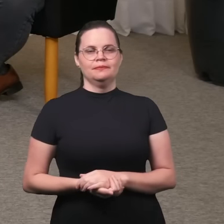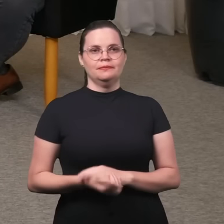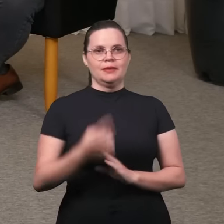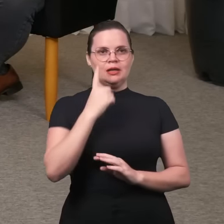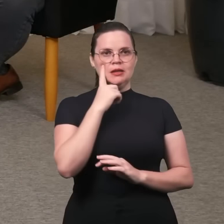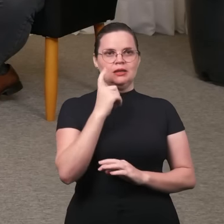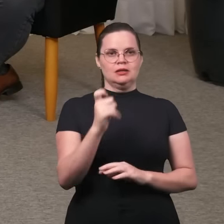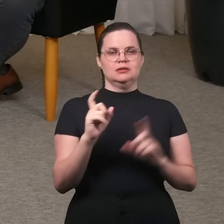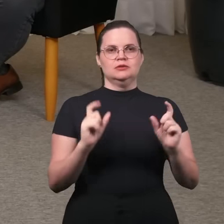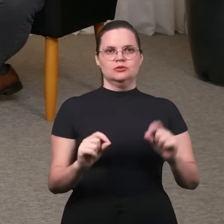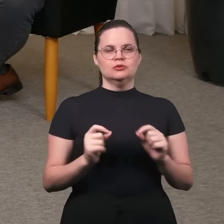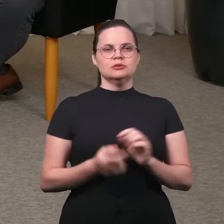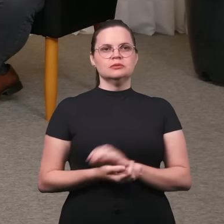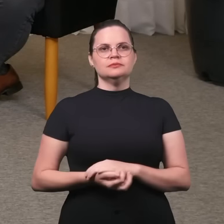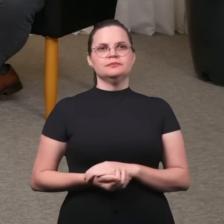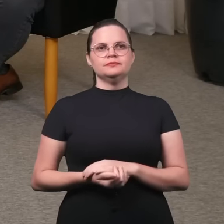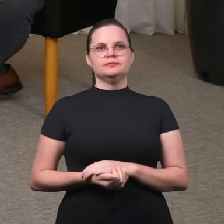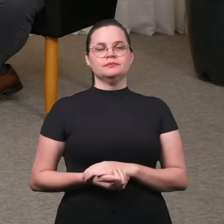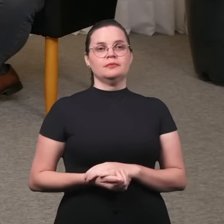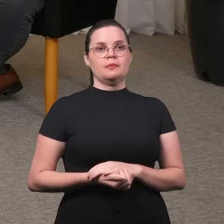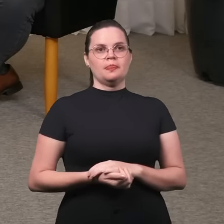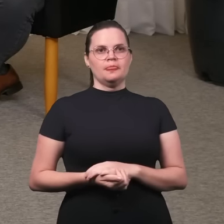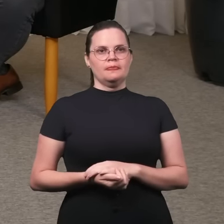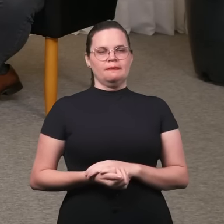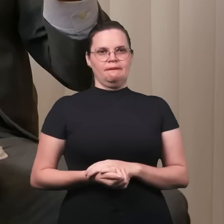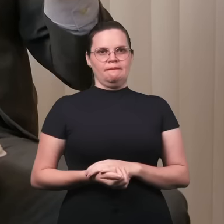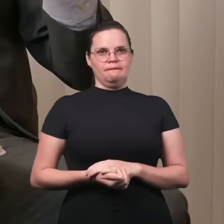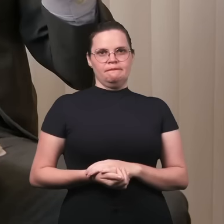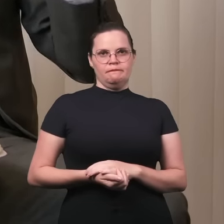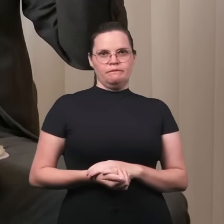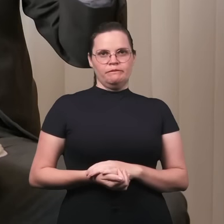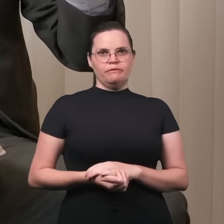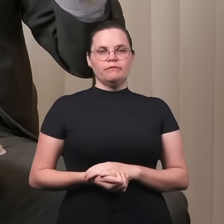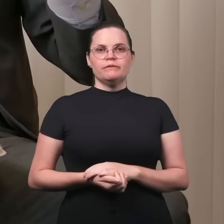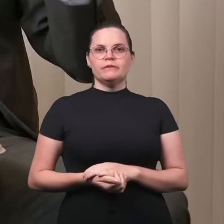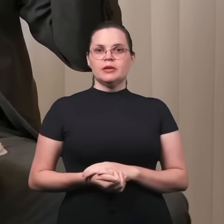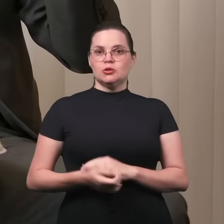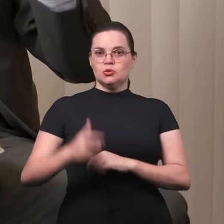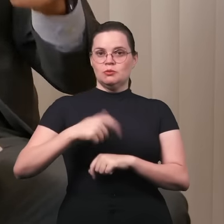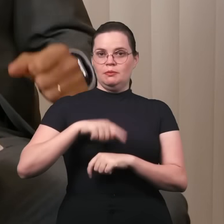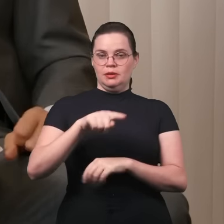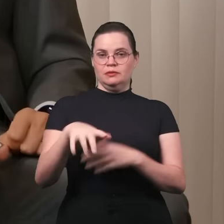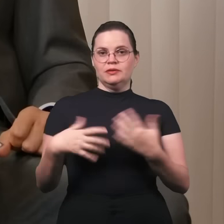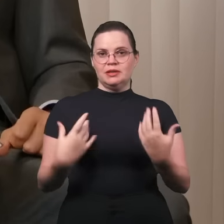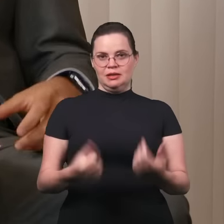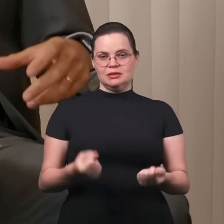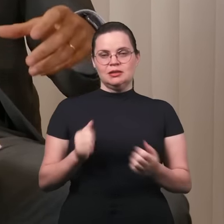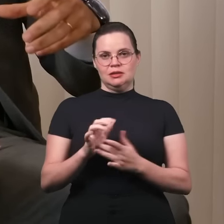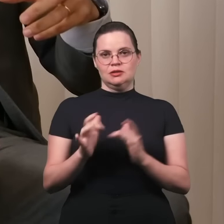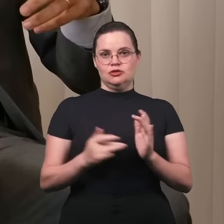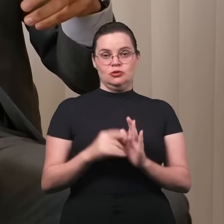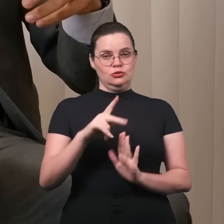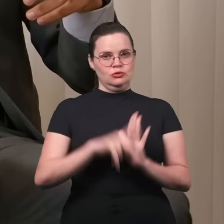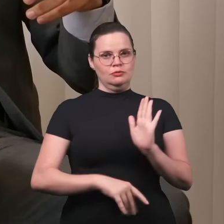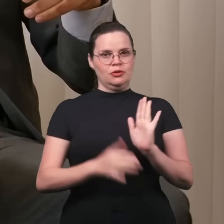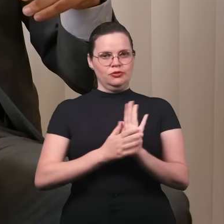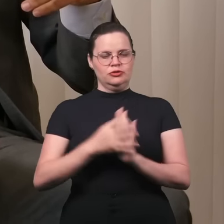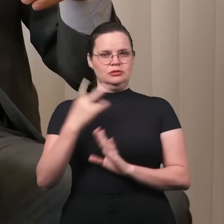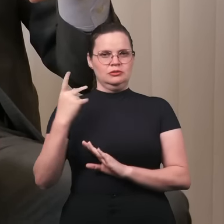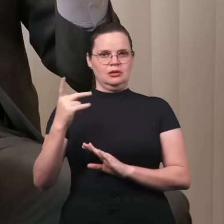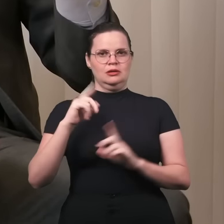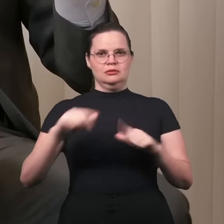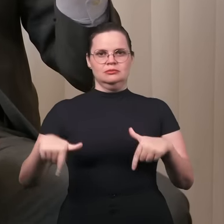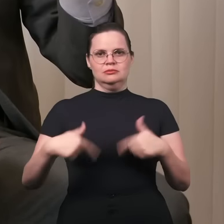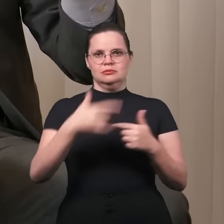Márcio, que a obra do Espírito Santo, então há essa conversão, esse novo nascimento, e nós